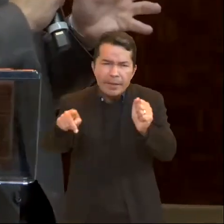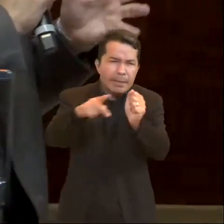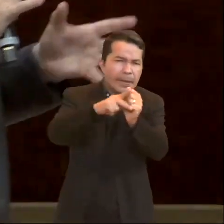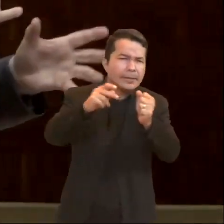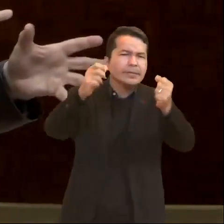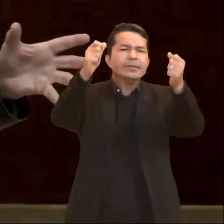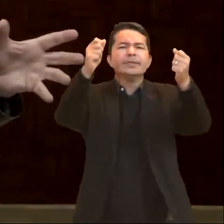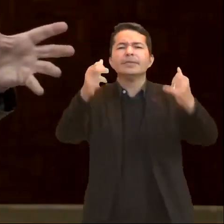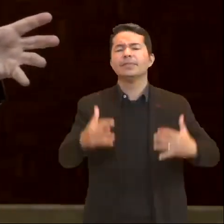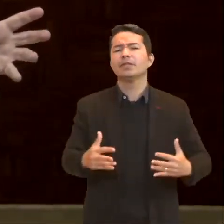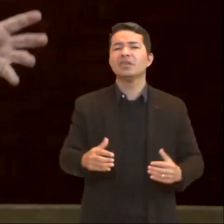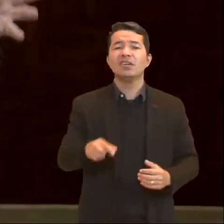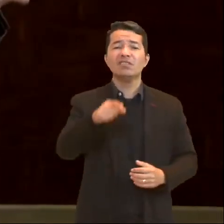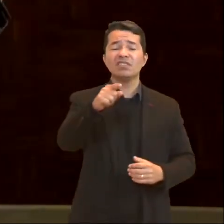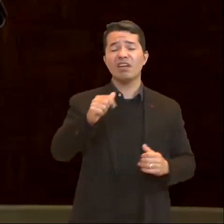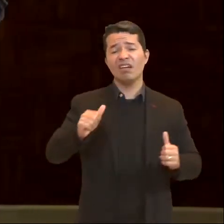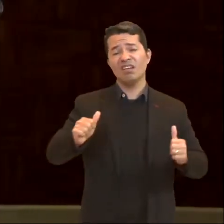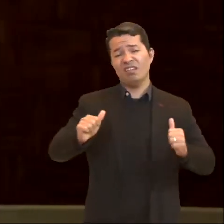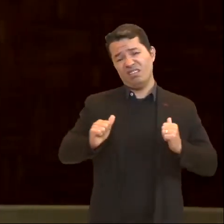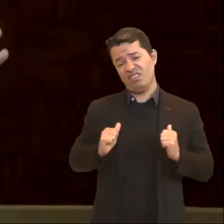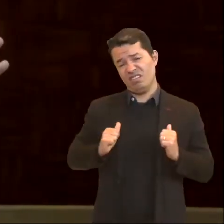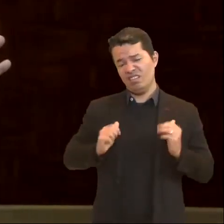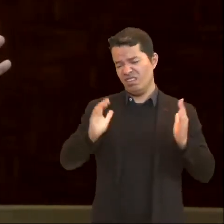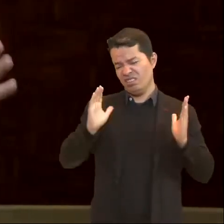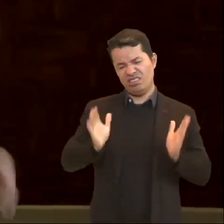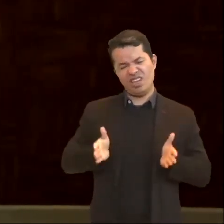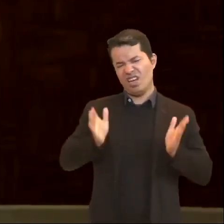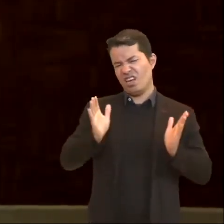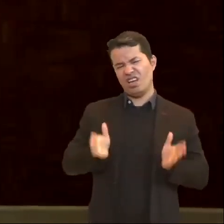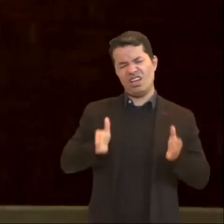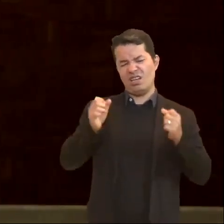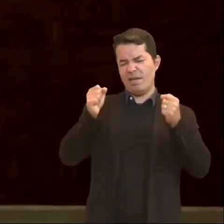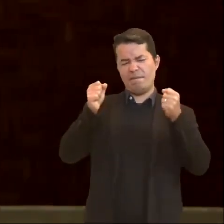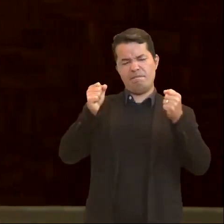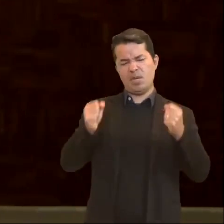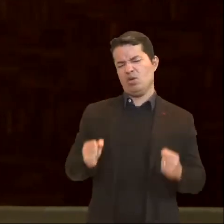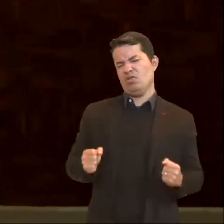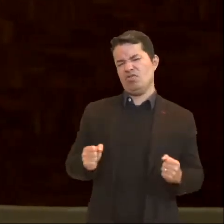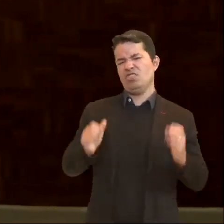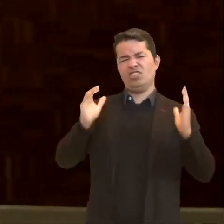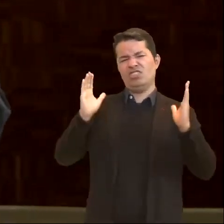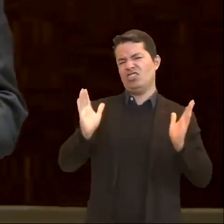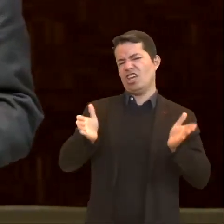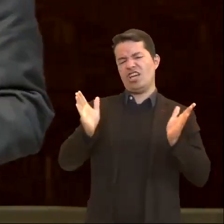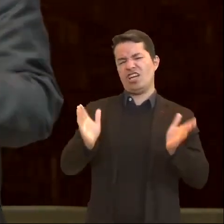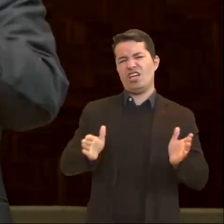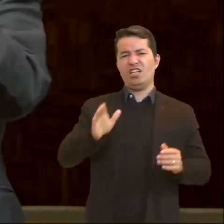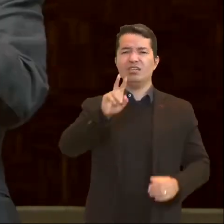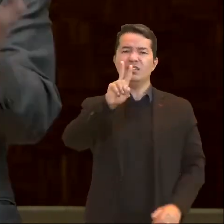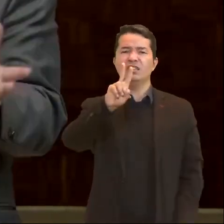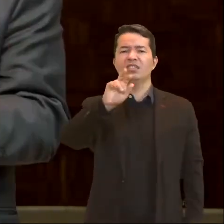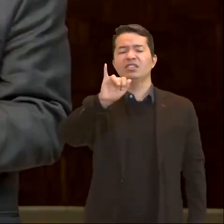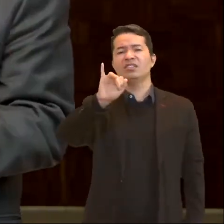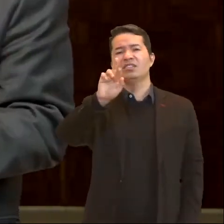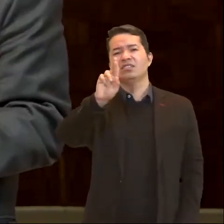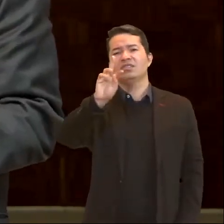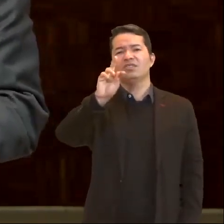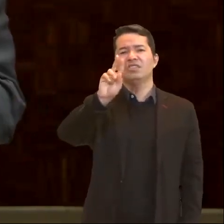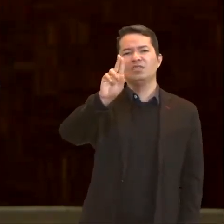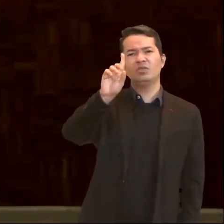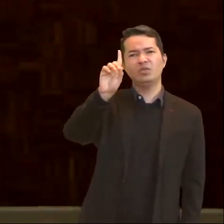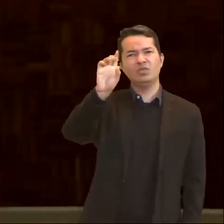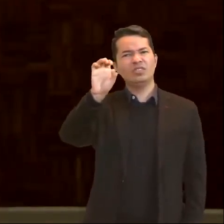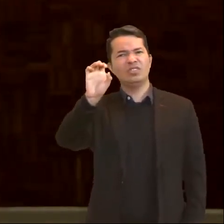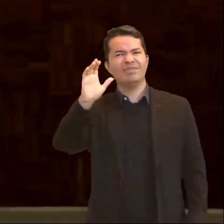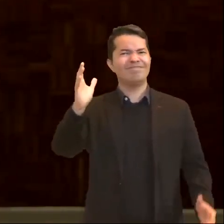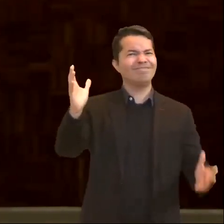se conforme com a virtude que você tem. Mas a palavra virtude não é uma palavra muito comum para a gente. O que,